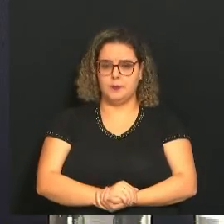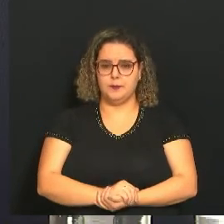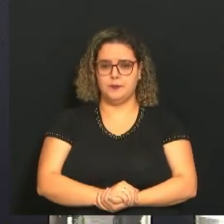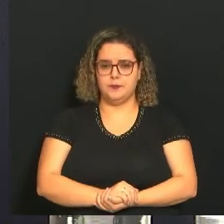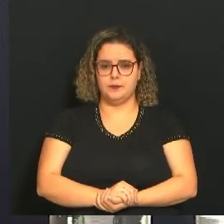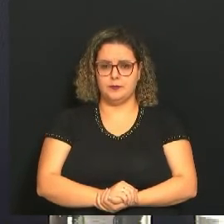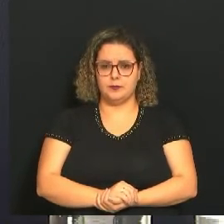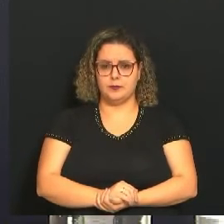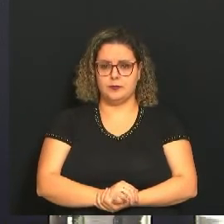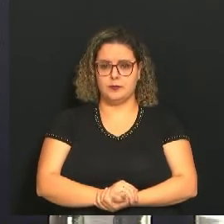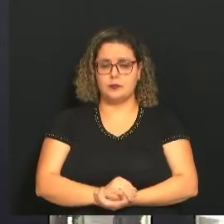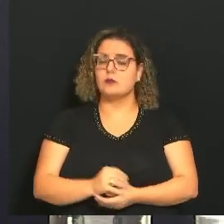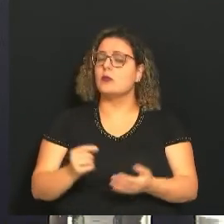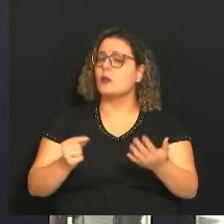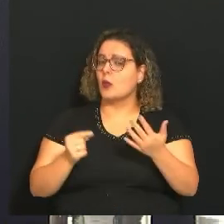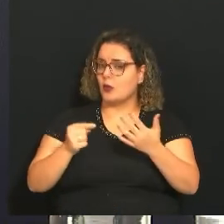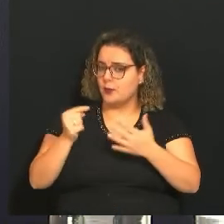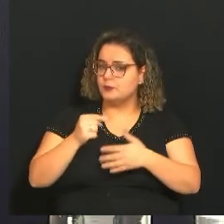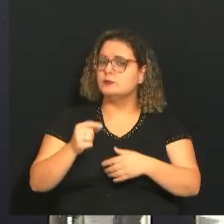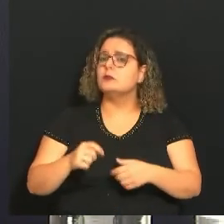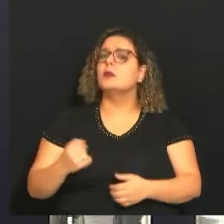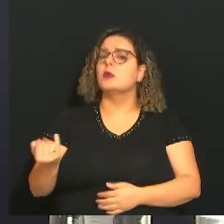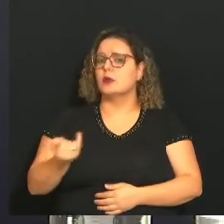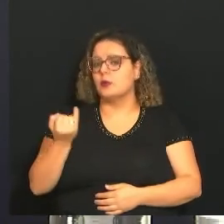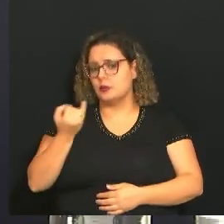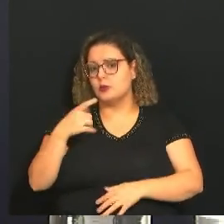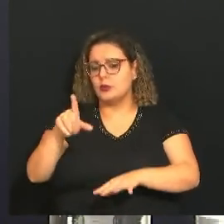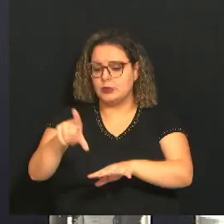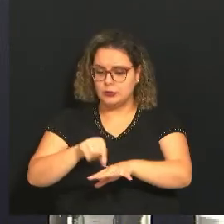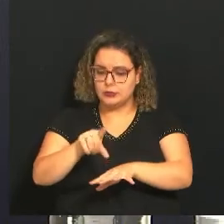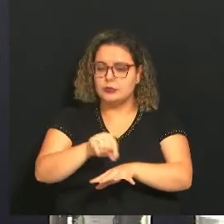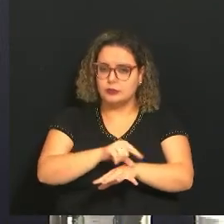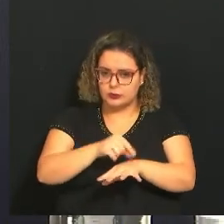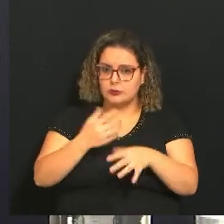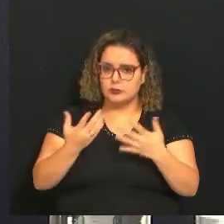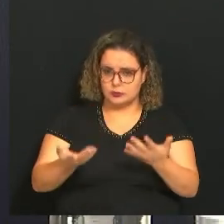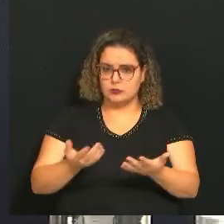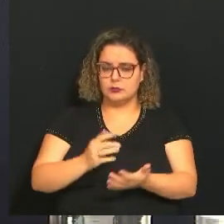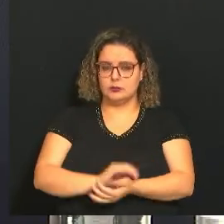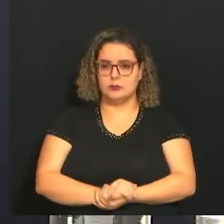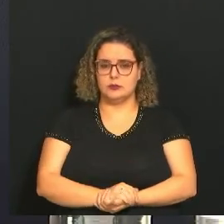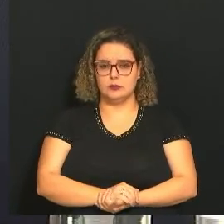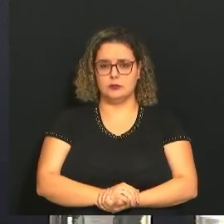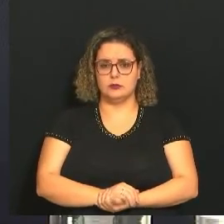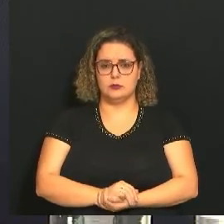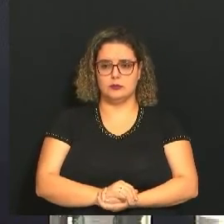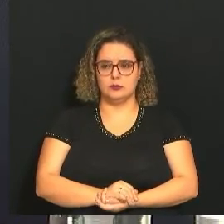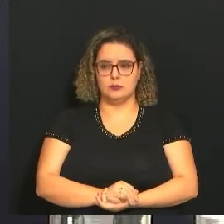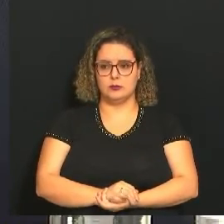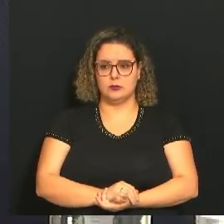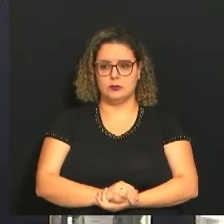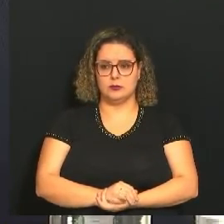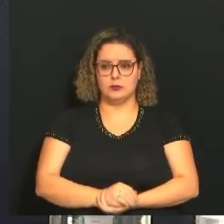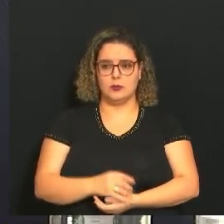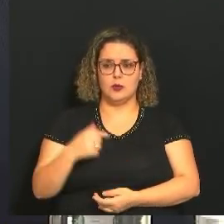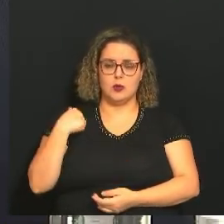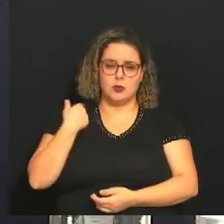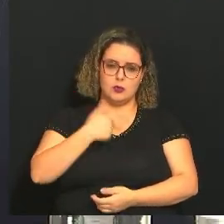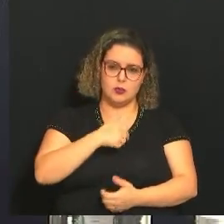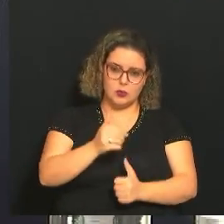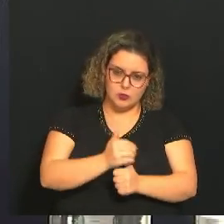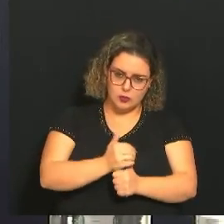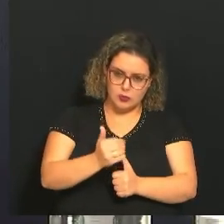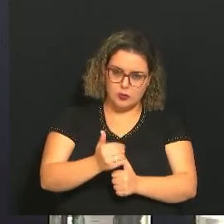também, João, que a gente pode encaminhar por aqui, né? É óbvio que o nosso mandato, a nossa